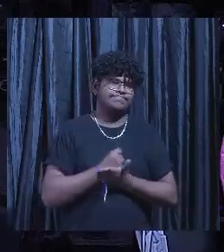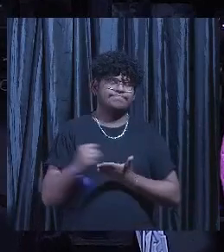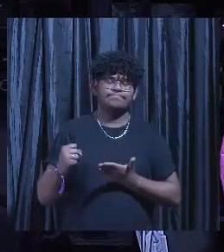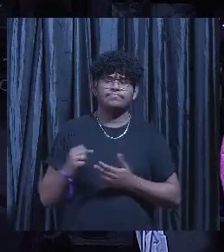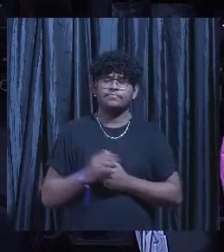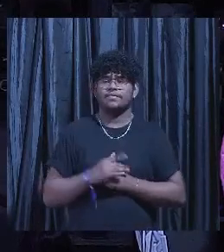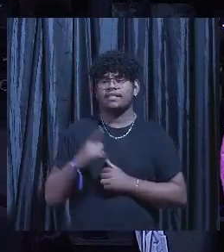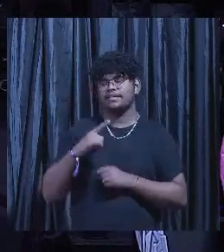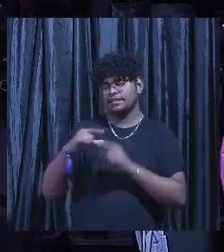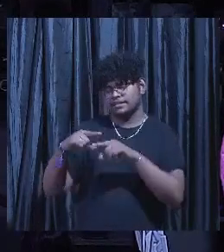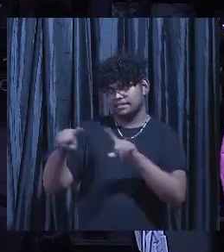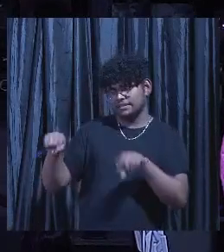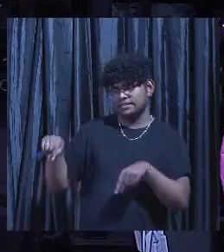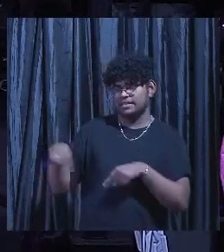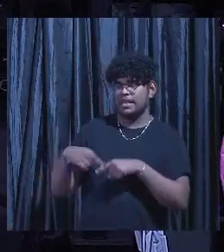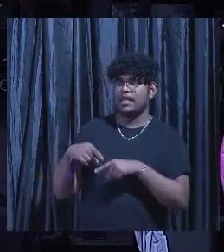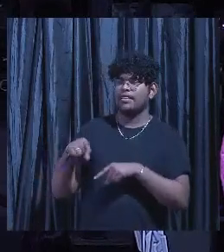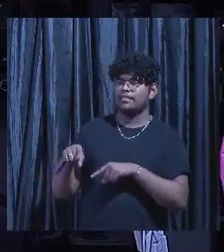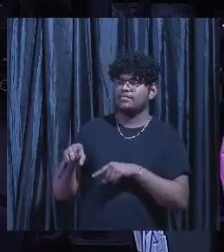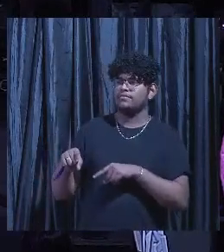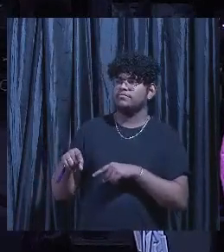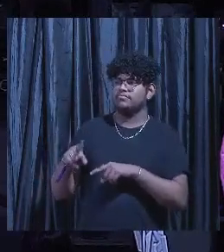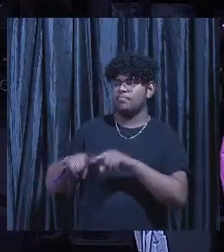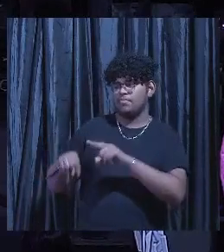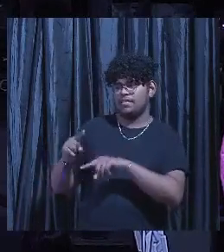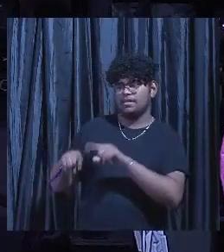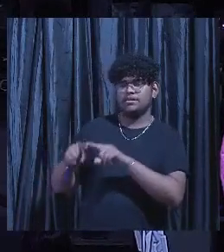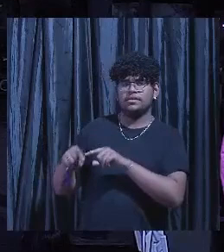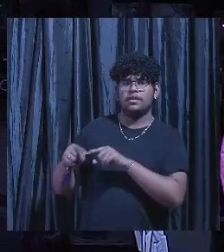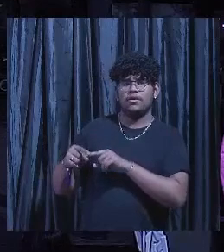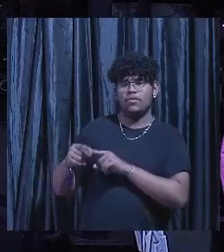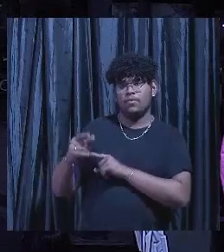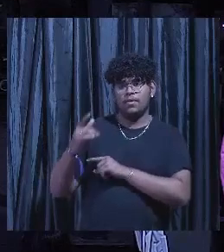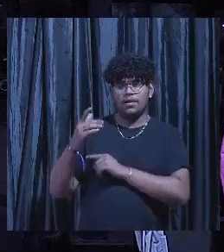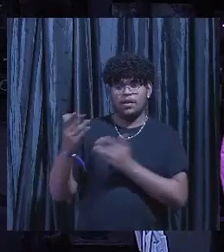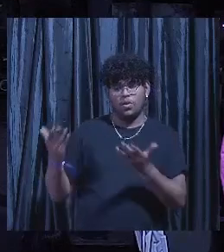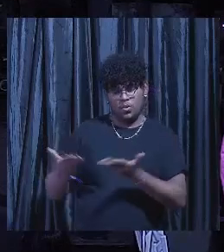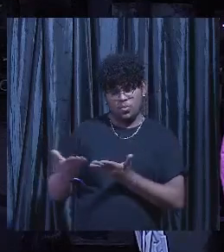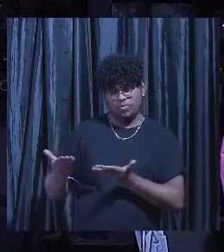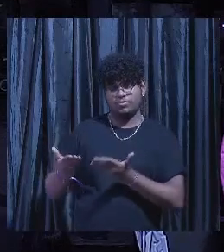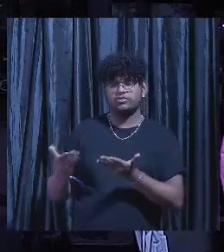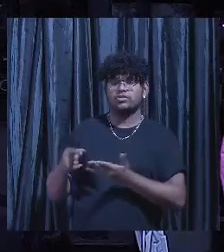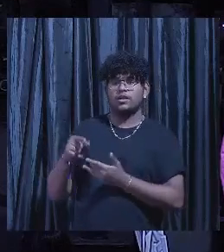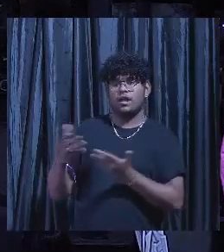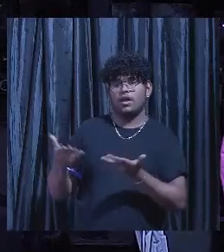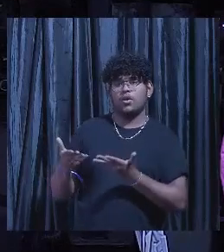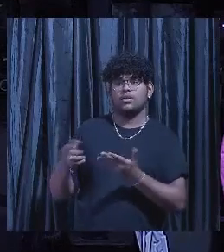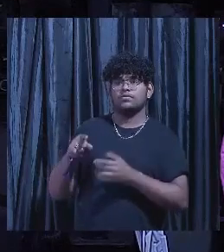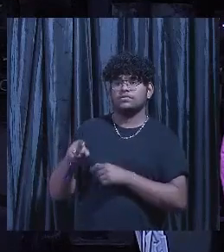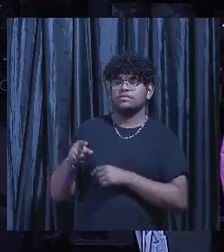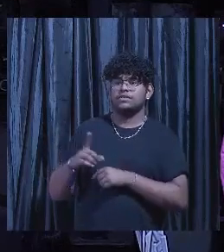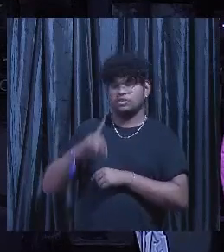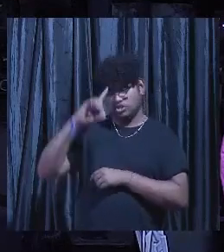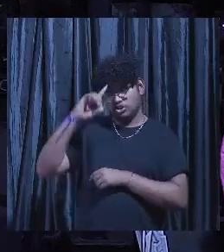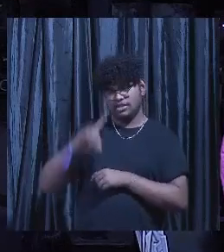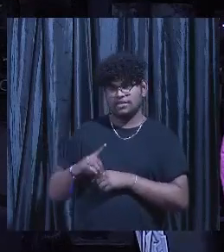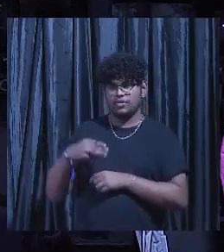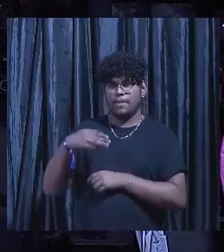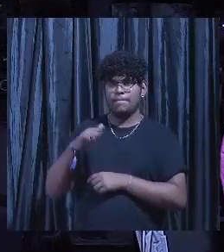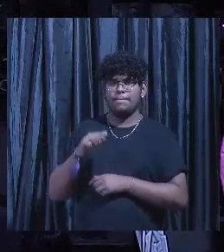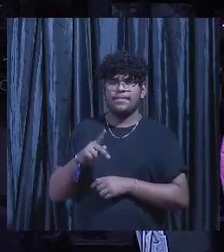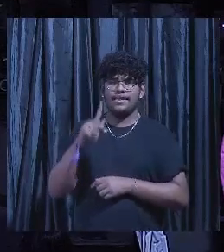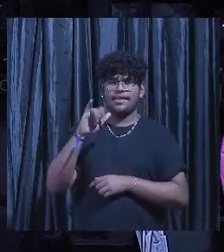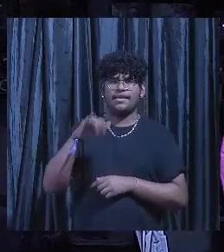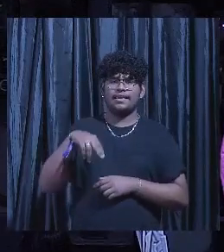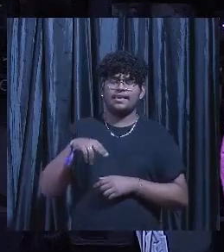ali, estão os equipamentos. O diretor falou que a partir de amanhã, a partir de hoje, você vai fazer a direção dos making-offs. E